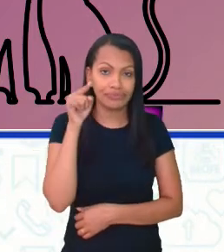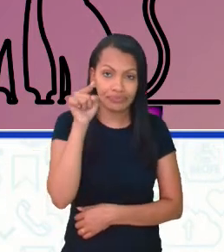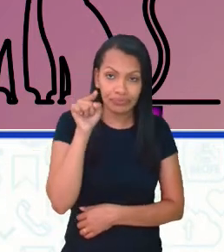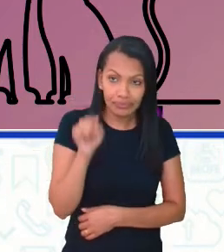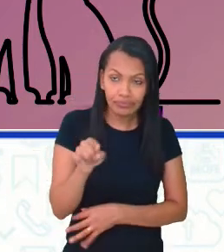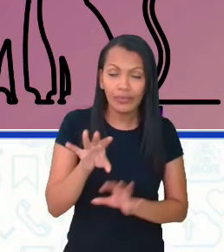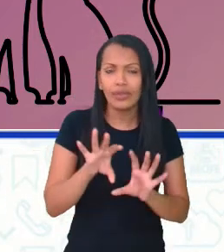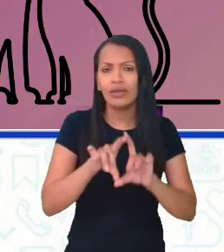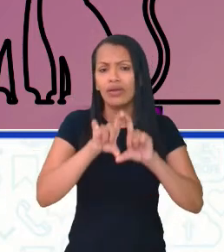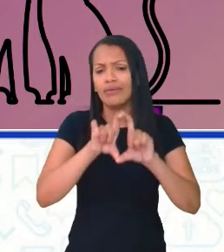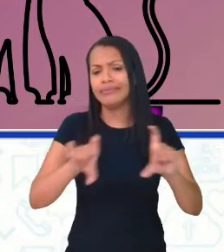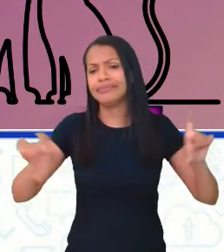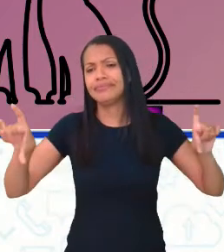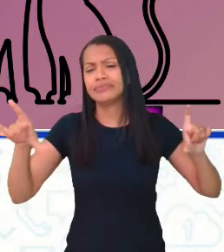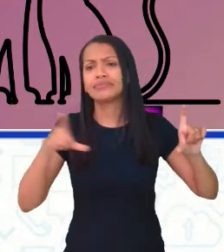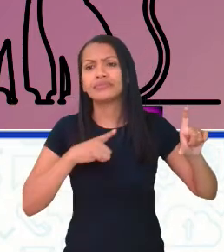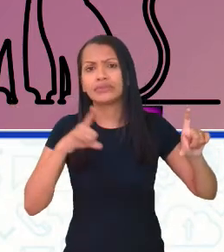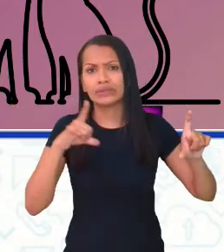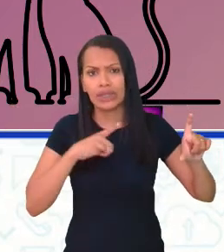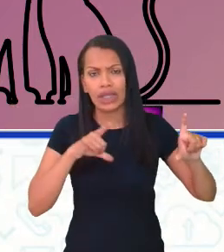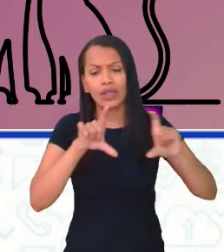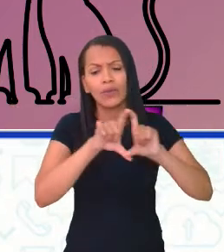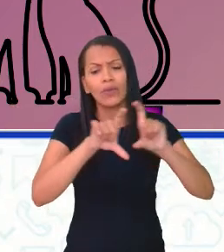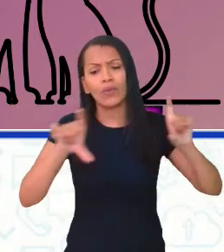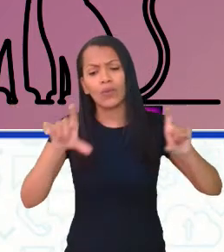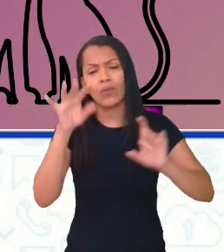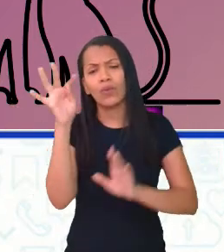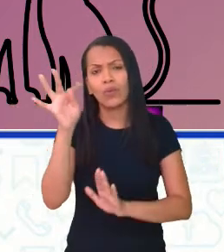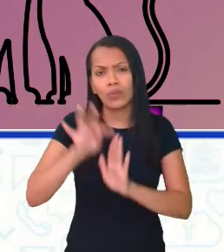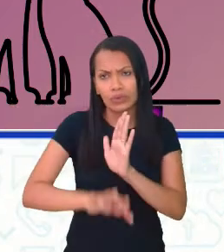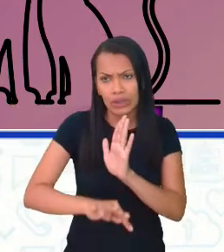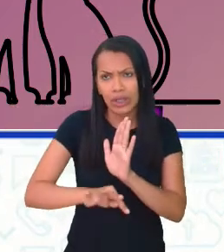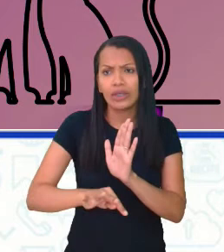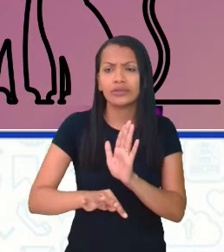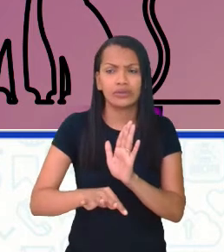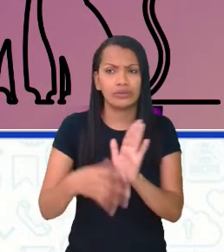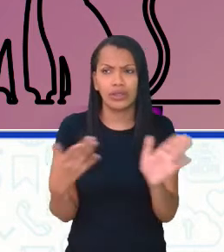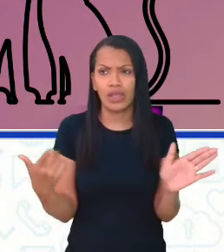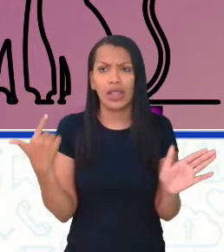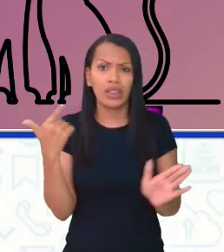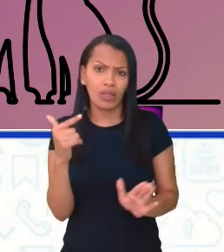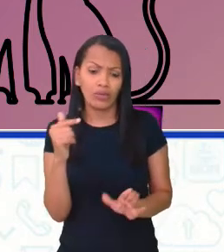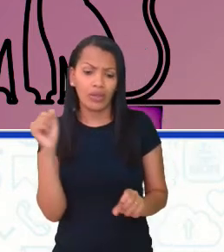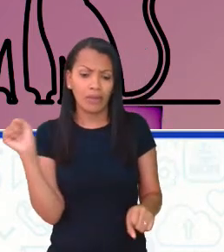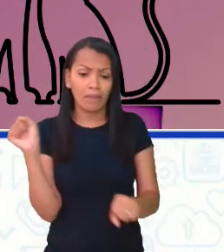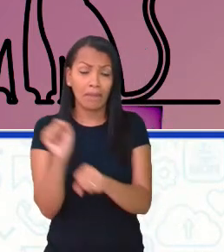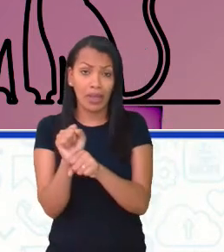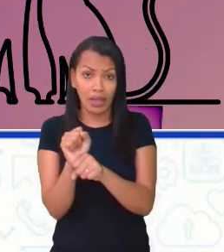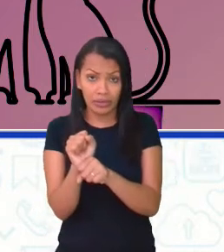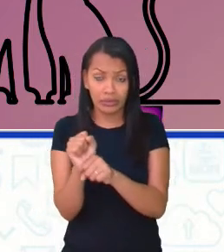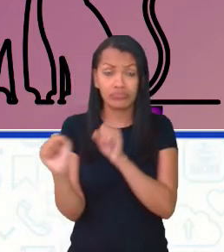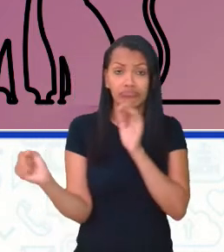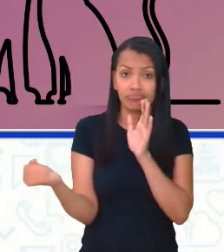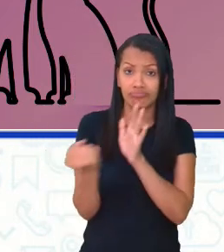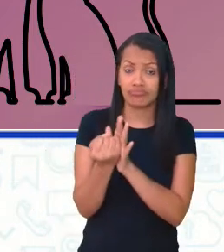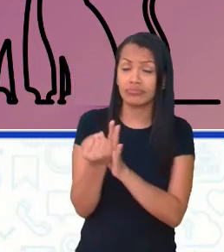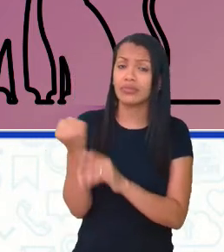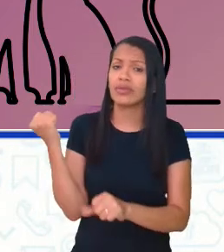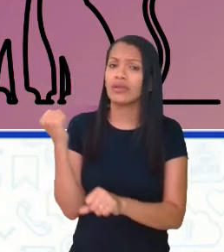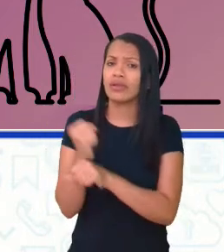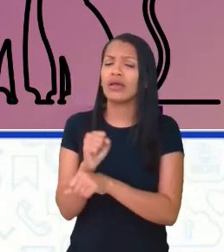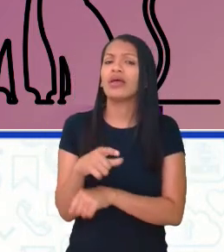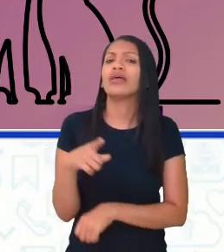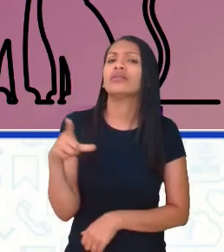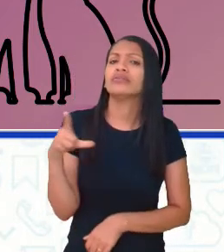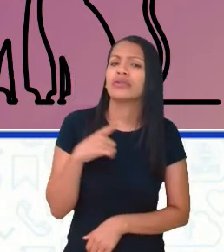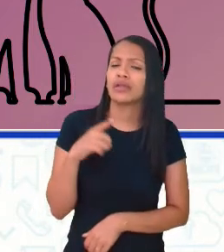o parágrafo, então a gente tem um texto muito mais corrido, não tendo as pausas normalmente marcadas. Então a gente tem o uso